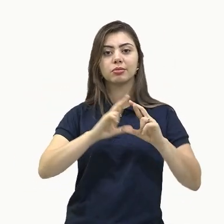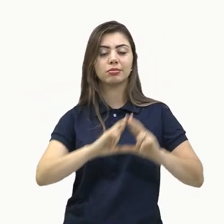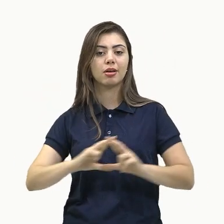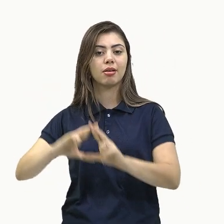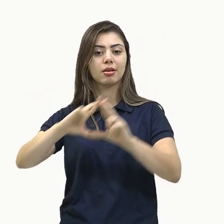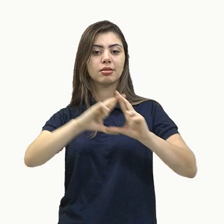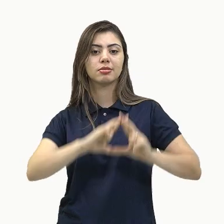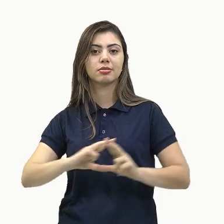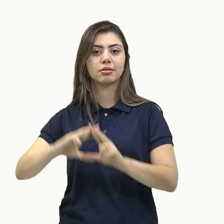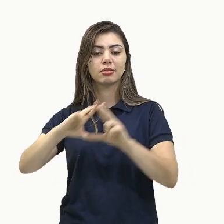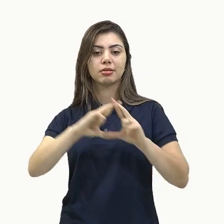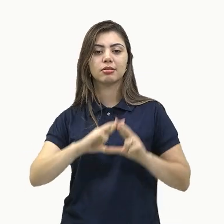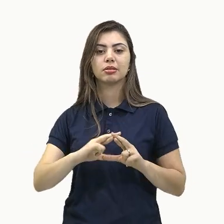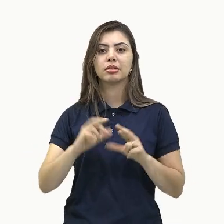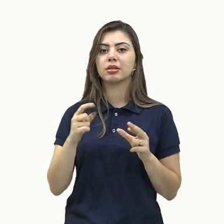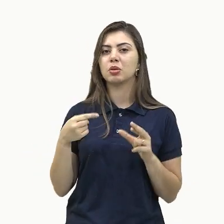reciclar,